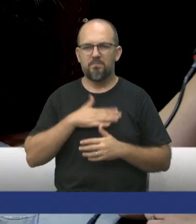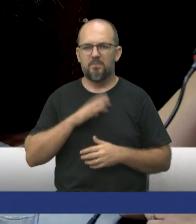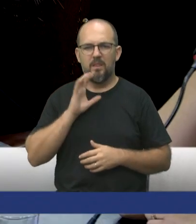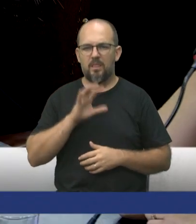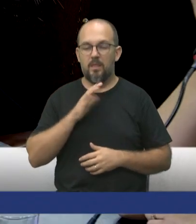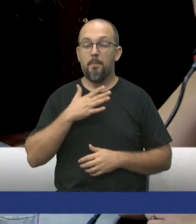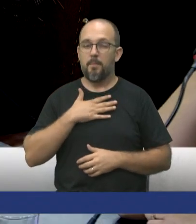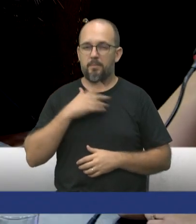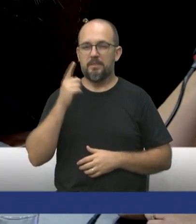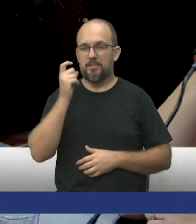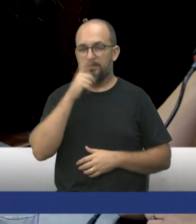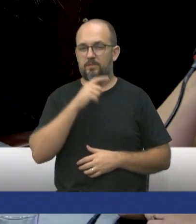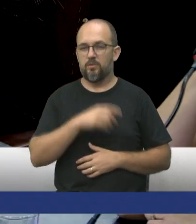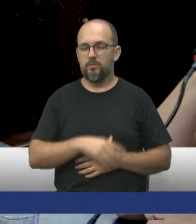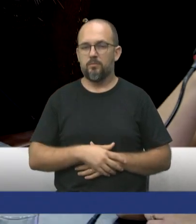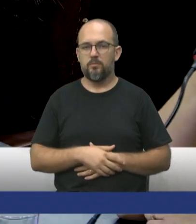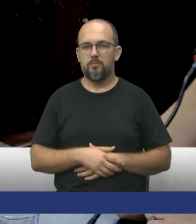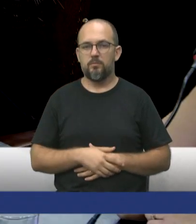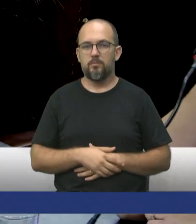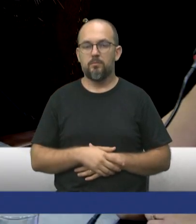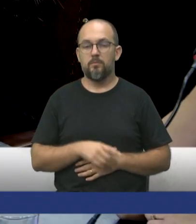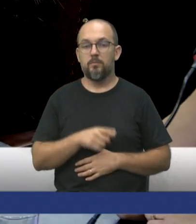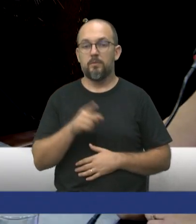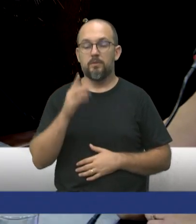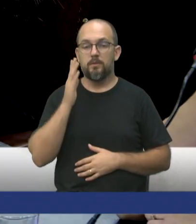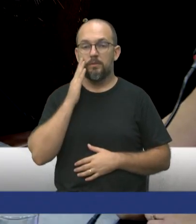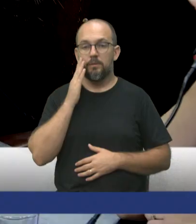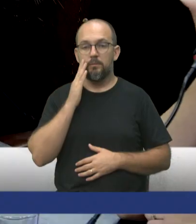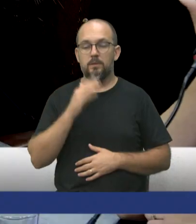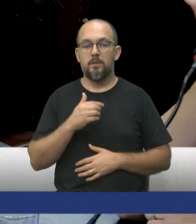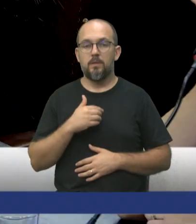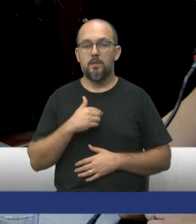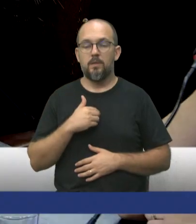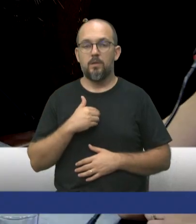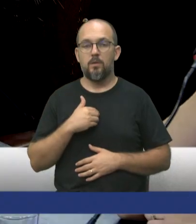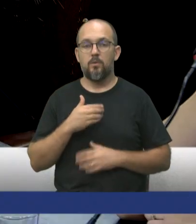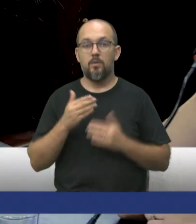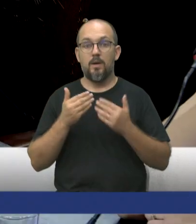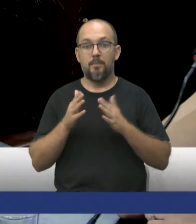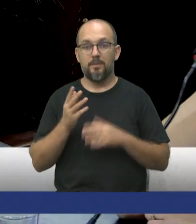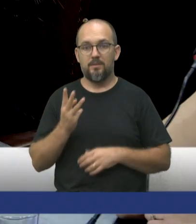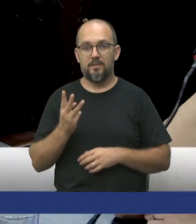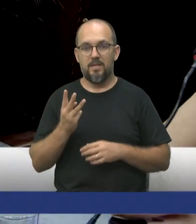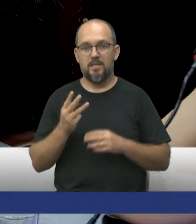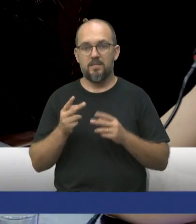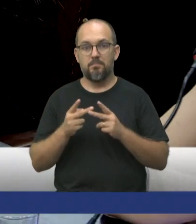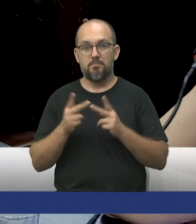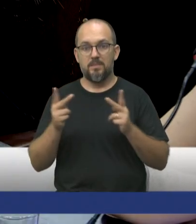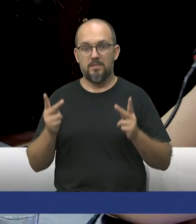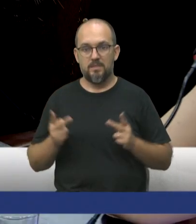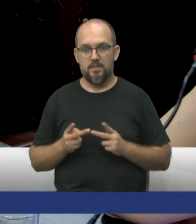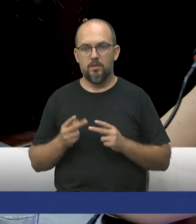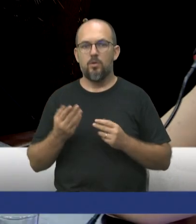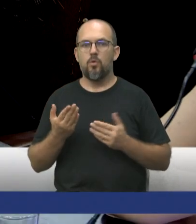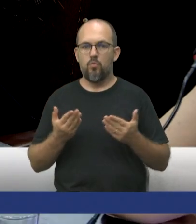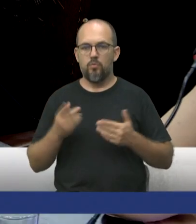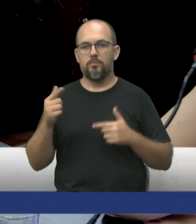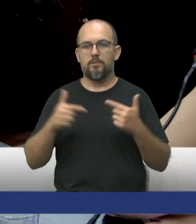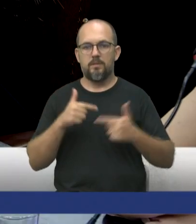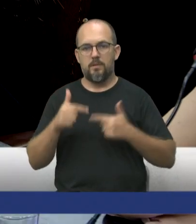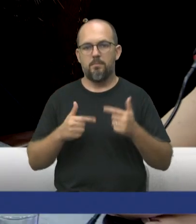difícil. Para vocês terem uma noção, eu abri 3 pizzarias. Hoje ele trabalha em uma